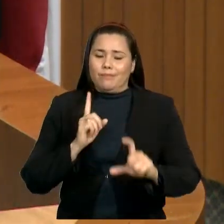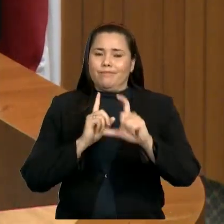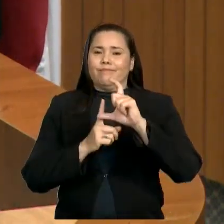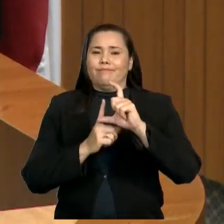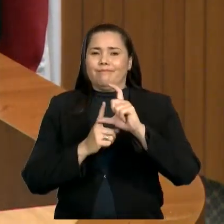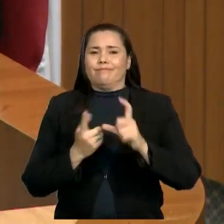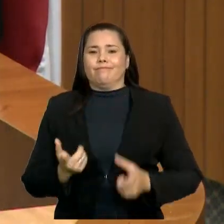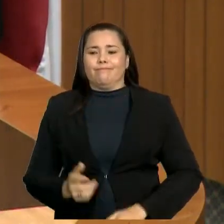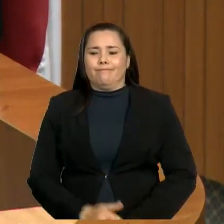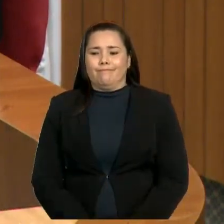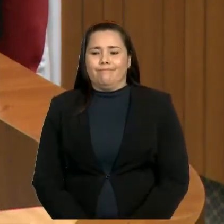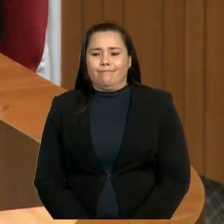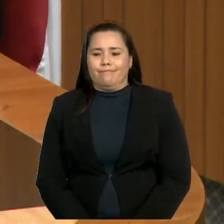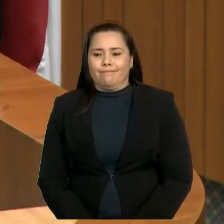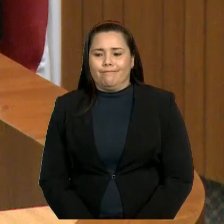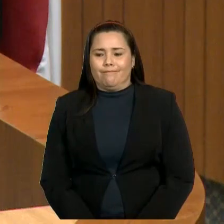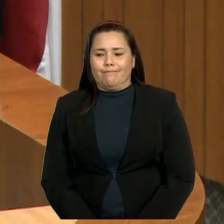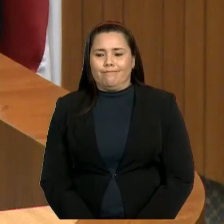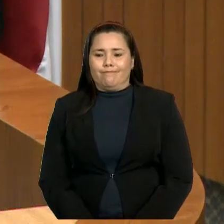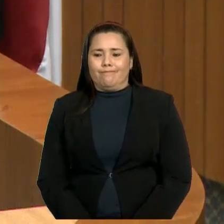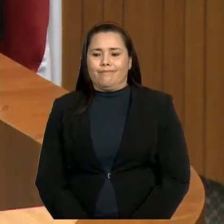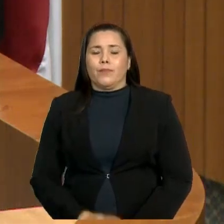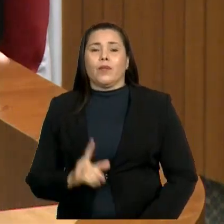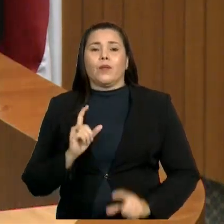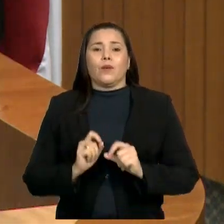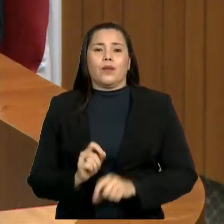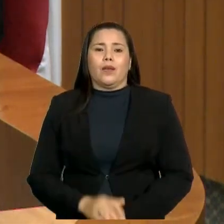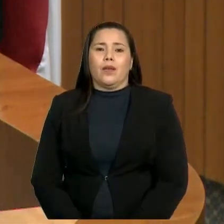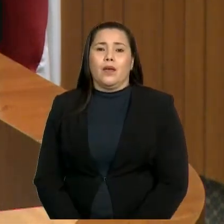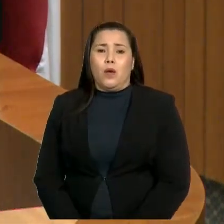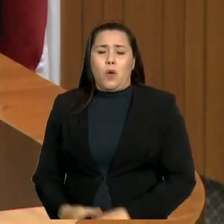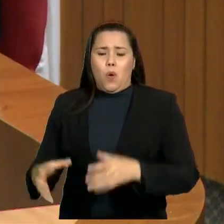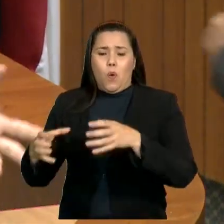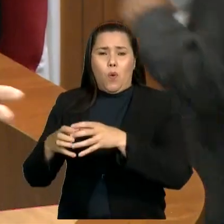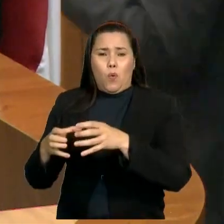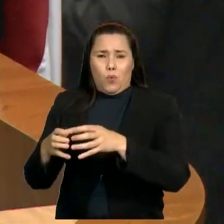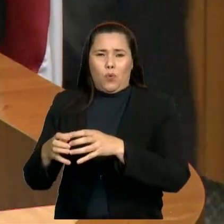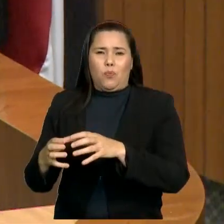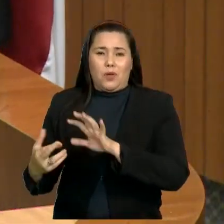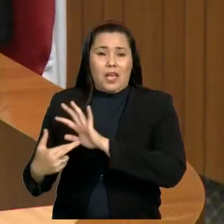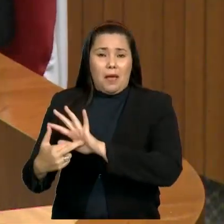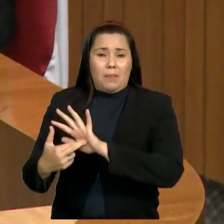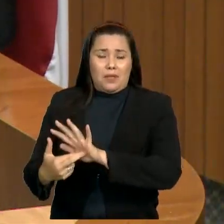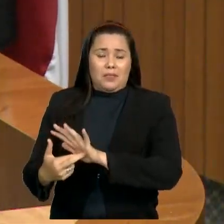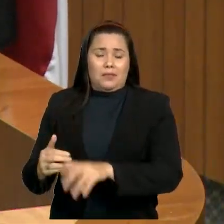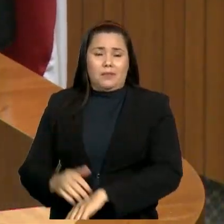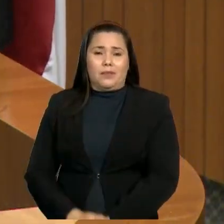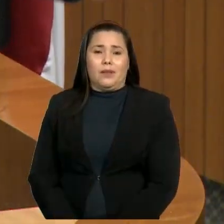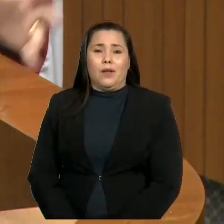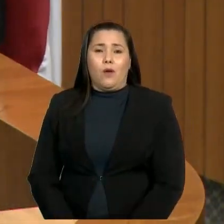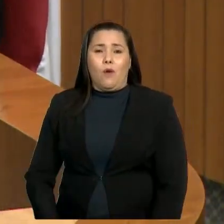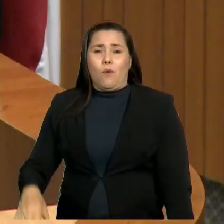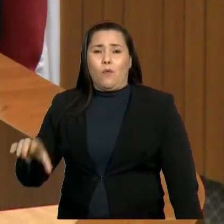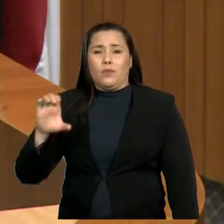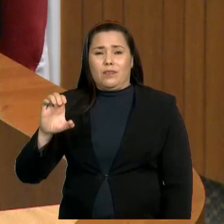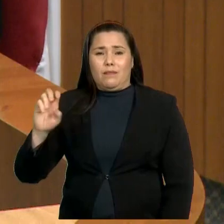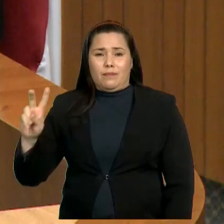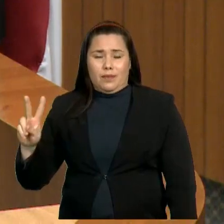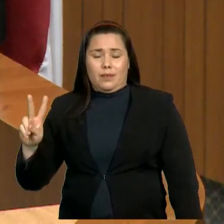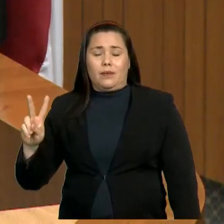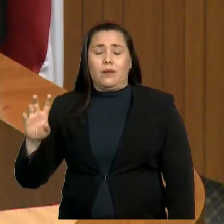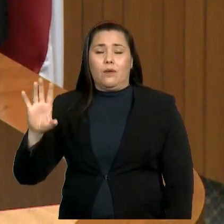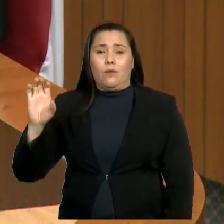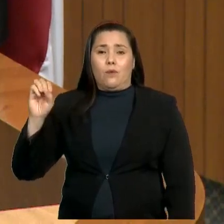têm a liberalidade de fazer visitas ao Ministro da Justiça ao Ministério da Justiça tranquilamente com três secretários